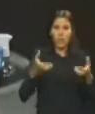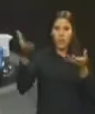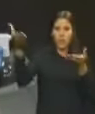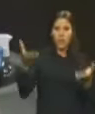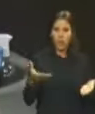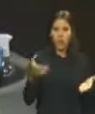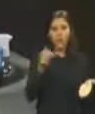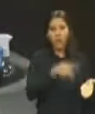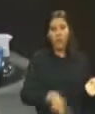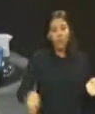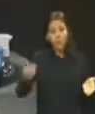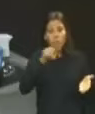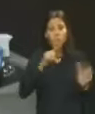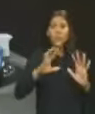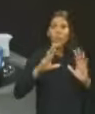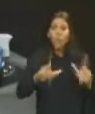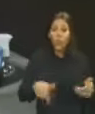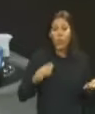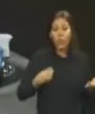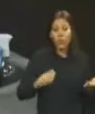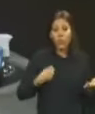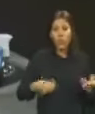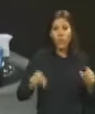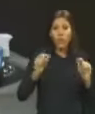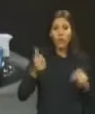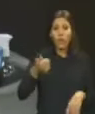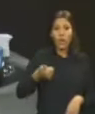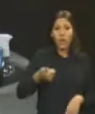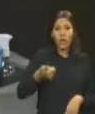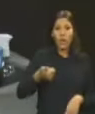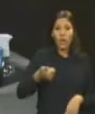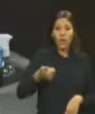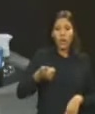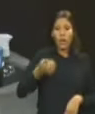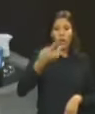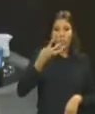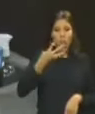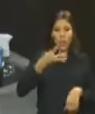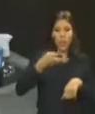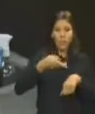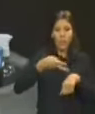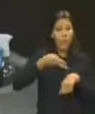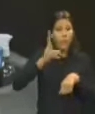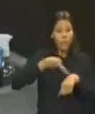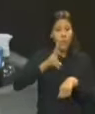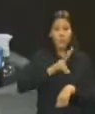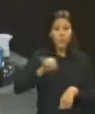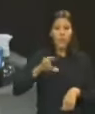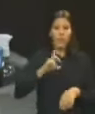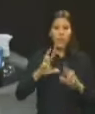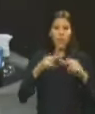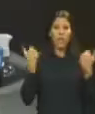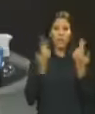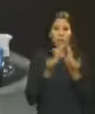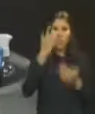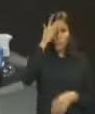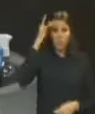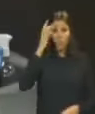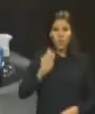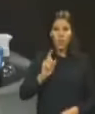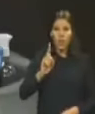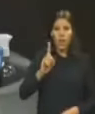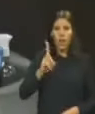Excelência e a todos e todas aqui da casa, às 14 horas nós vamos receber a Rede Nacional de Pessoas Vivendo com HIV e AIDS e